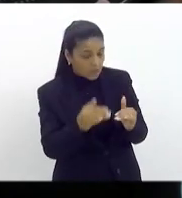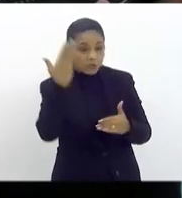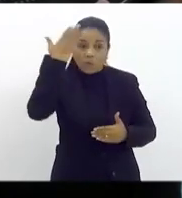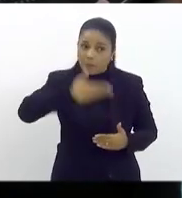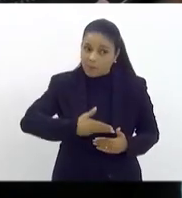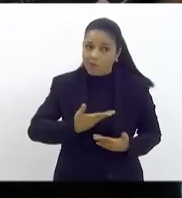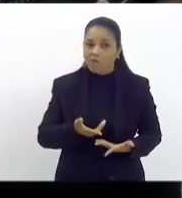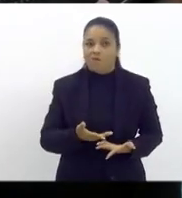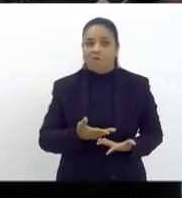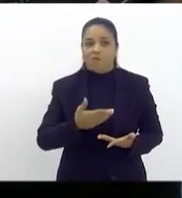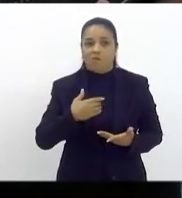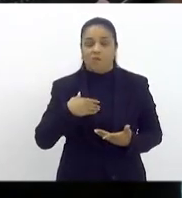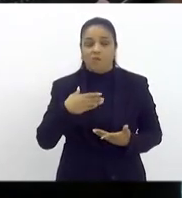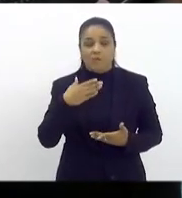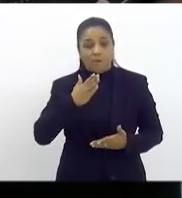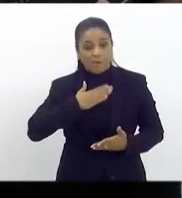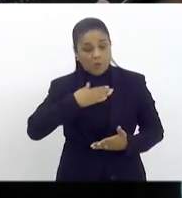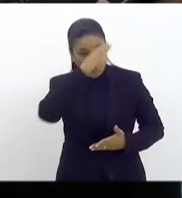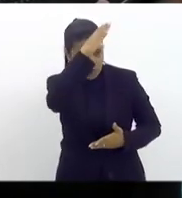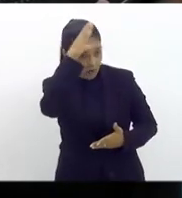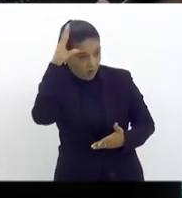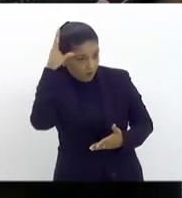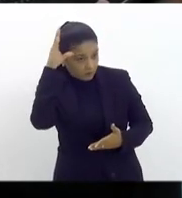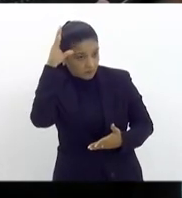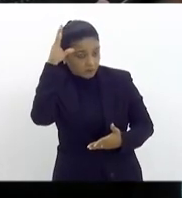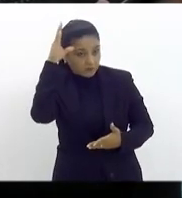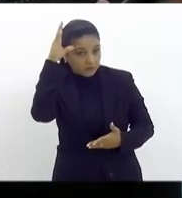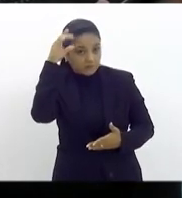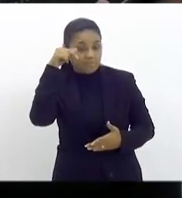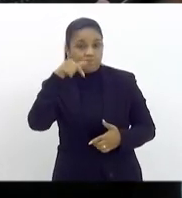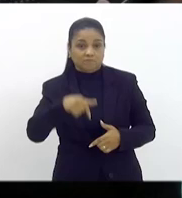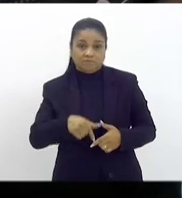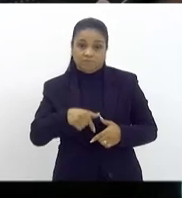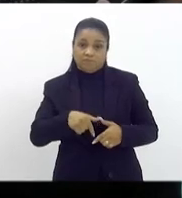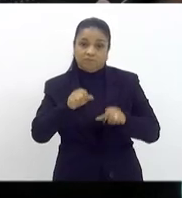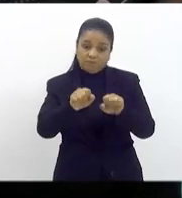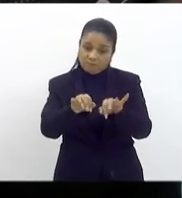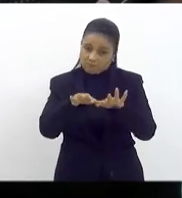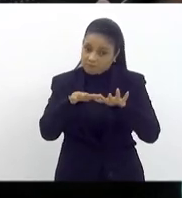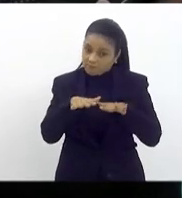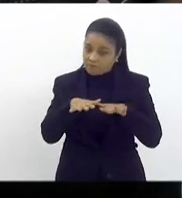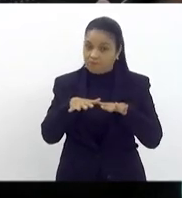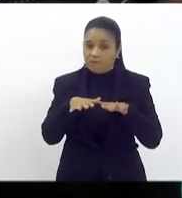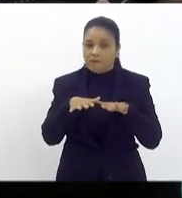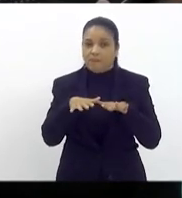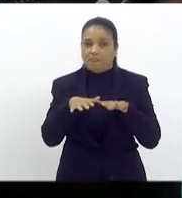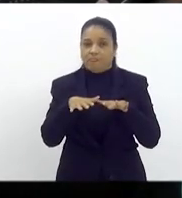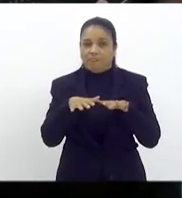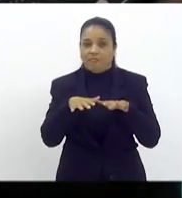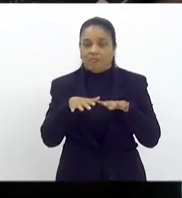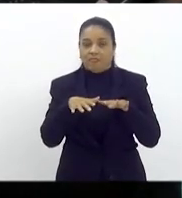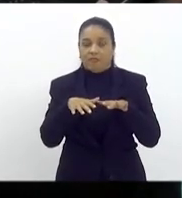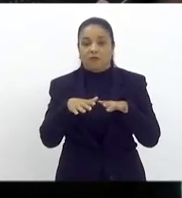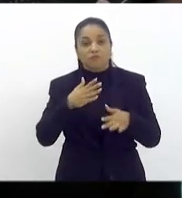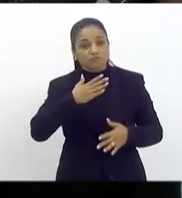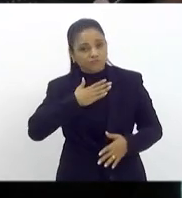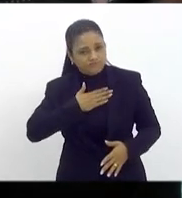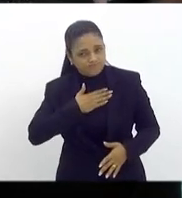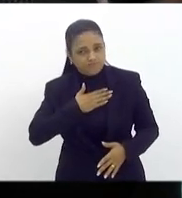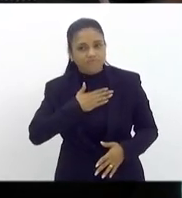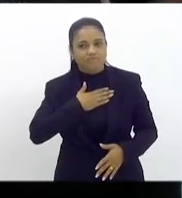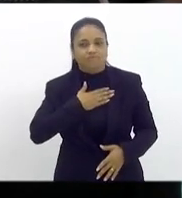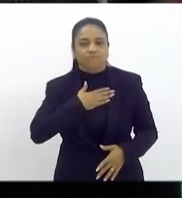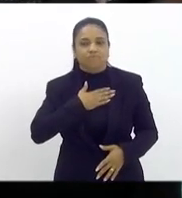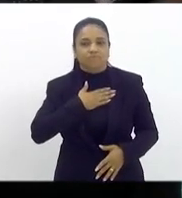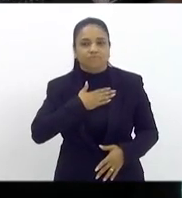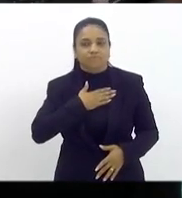que o meu cliente tem por esta Assembleia. Gostaria, inclusive, de,